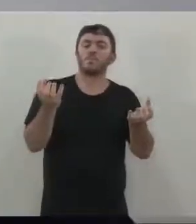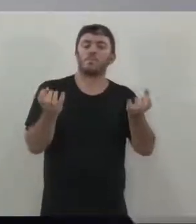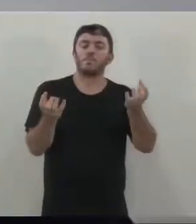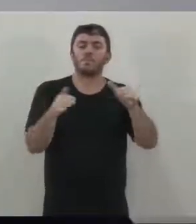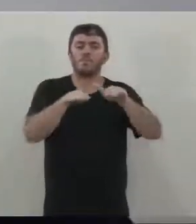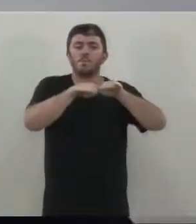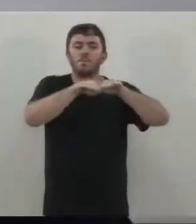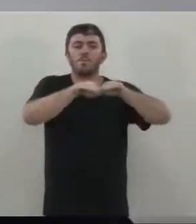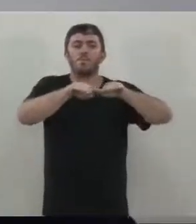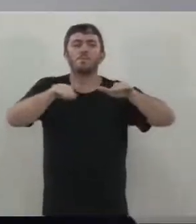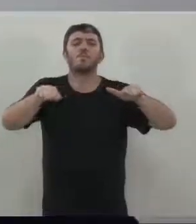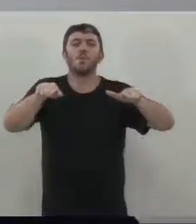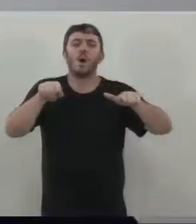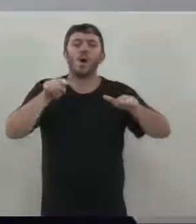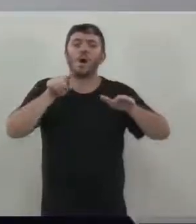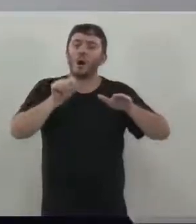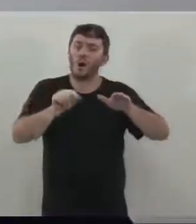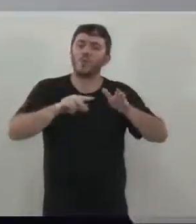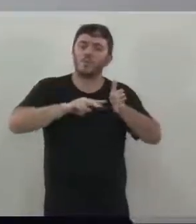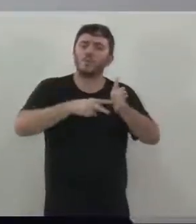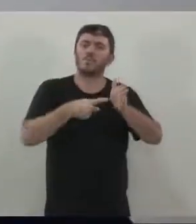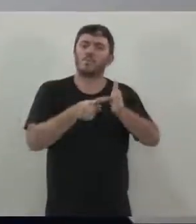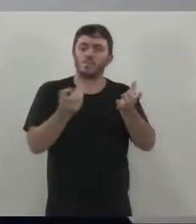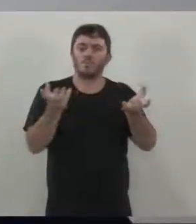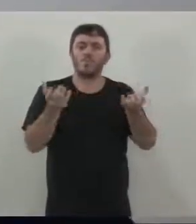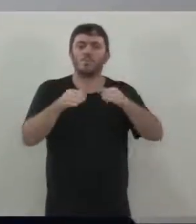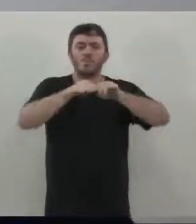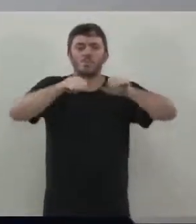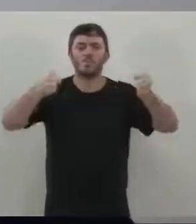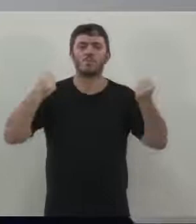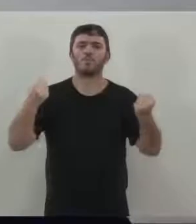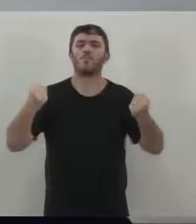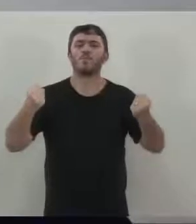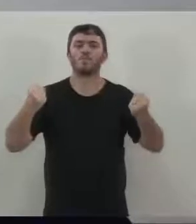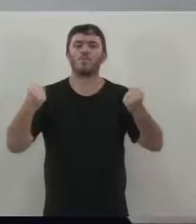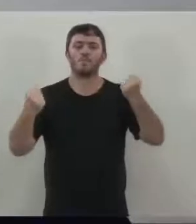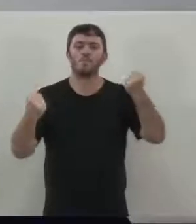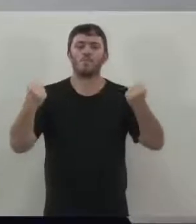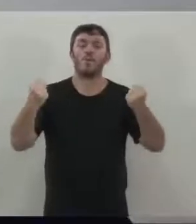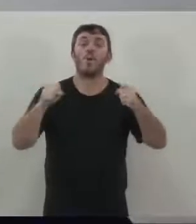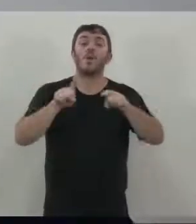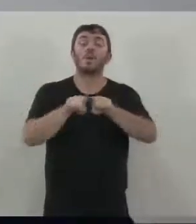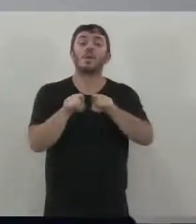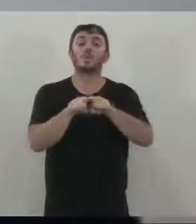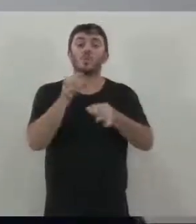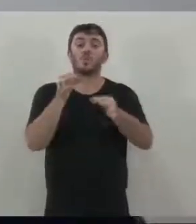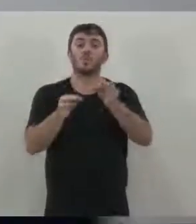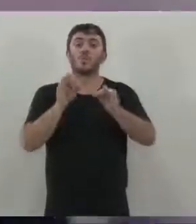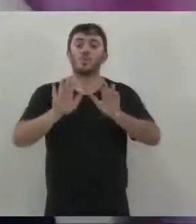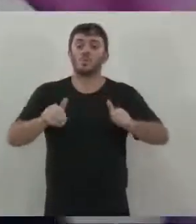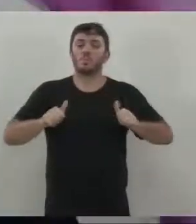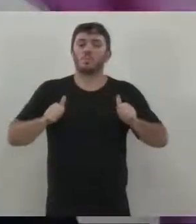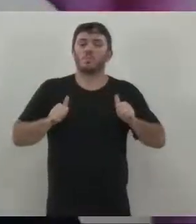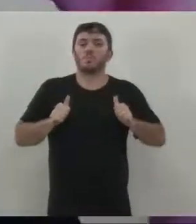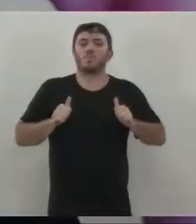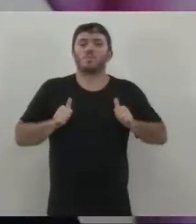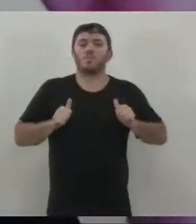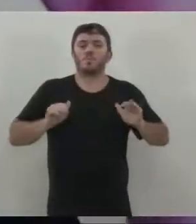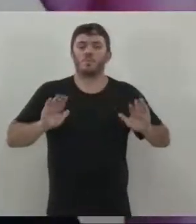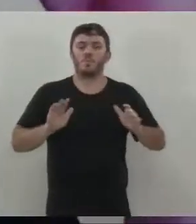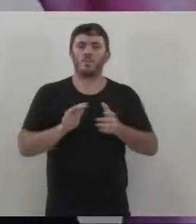correntes antagônicas e ponderação e imparcialidade da justiça. A